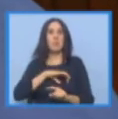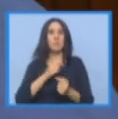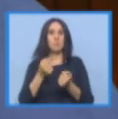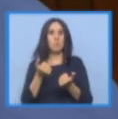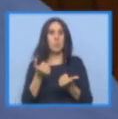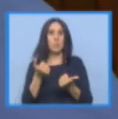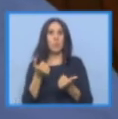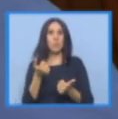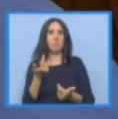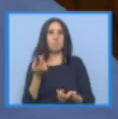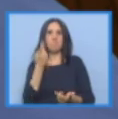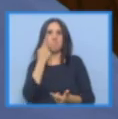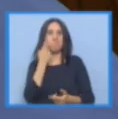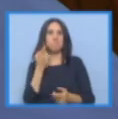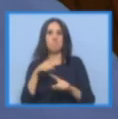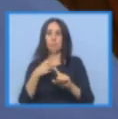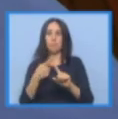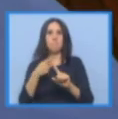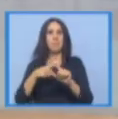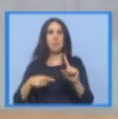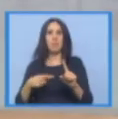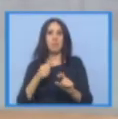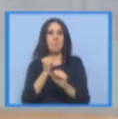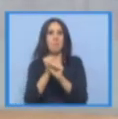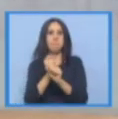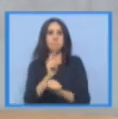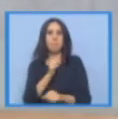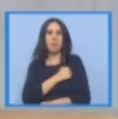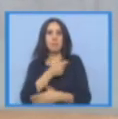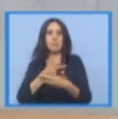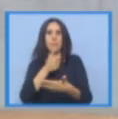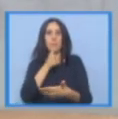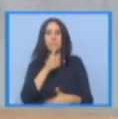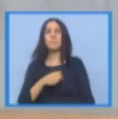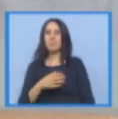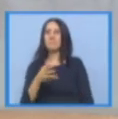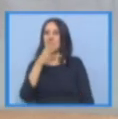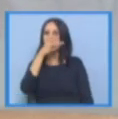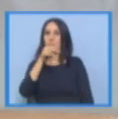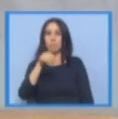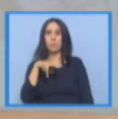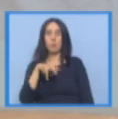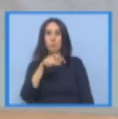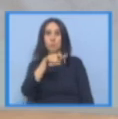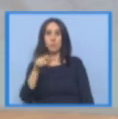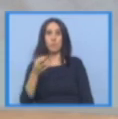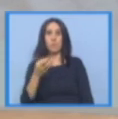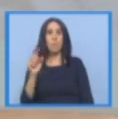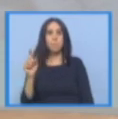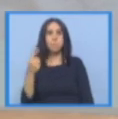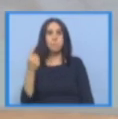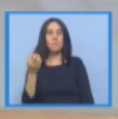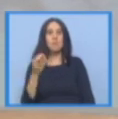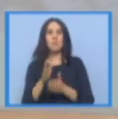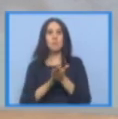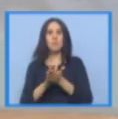pouco, porque não se podem dar ao luxo de trabalhar só metade do horário, não é? Mas, para estarem em casa. infelizmente, em Portugal, mesmo aquelas pessoas que poderiam usufruir